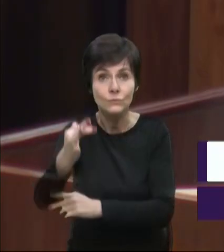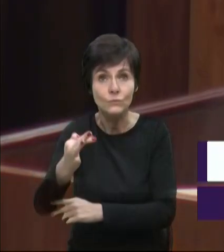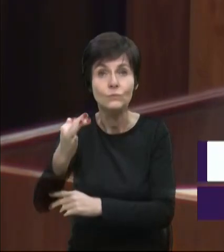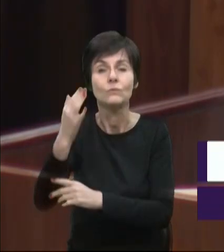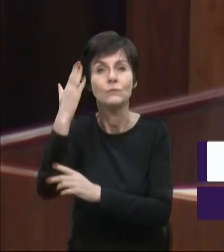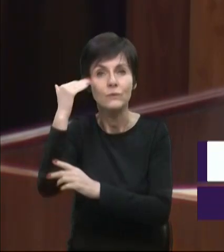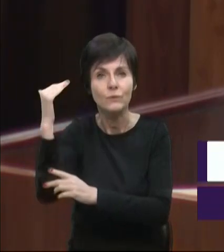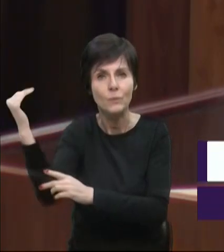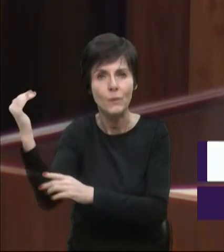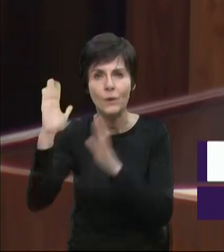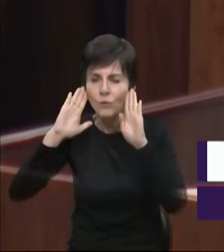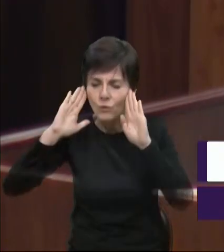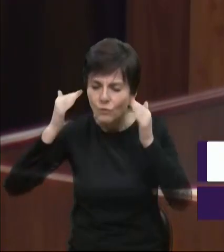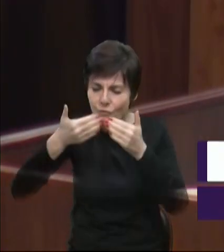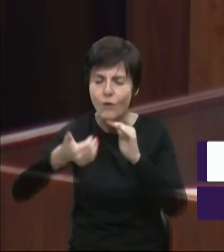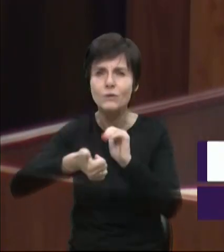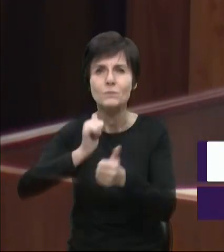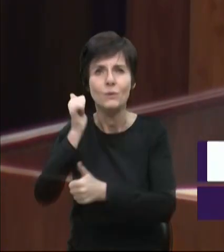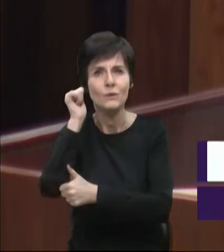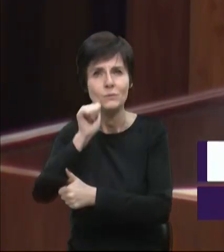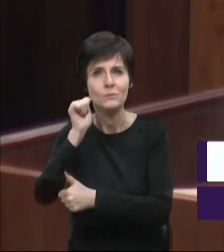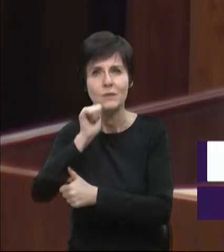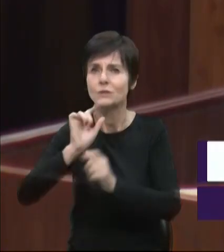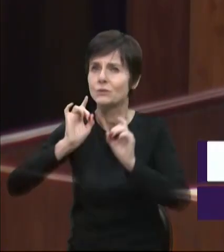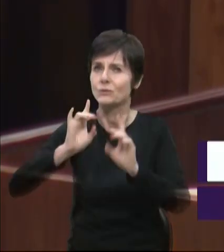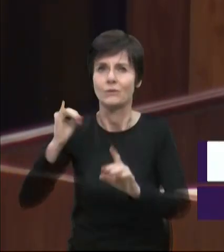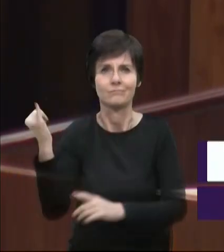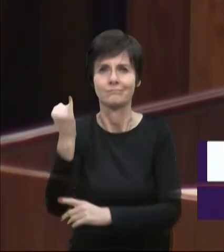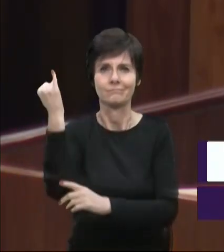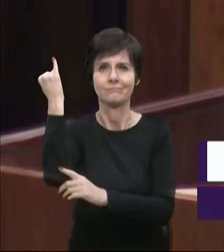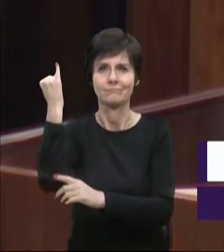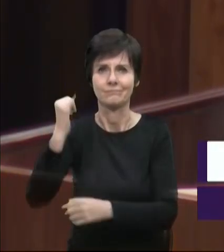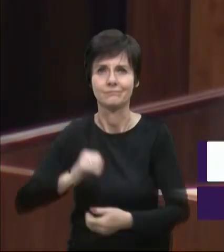a determinação sejam os únicos critérios que importam.